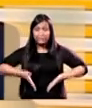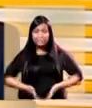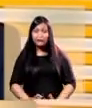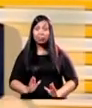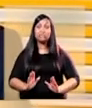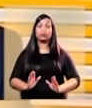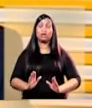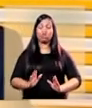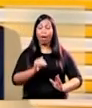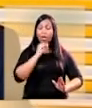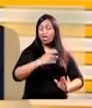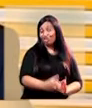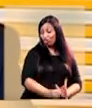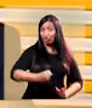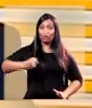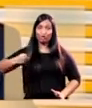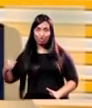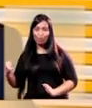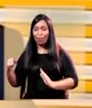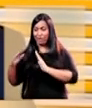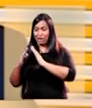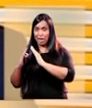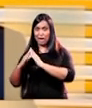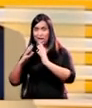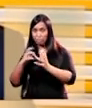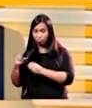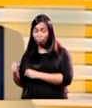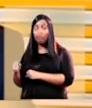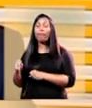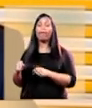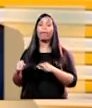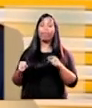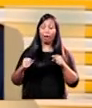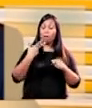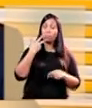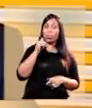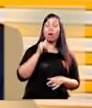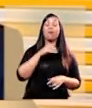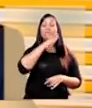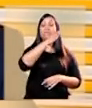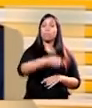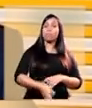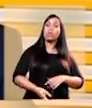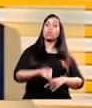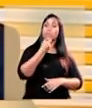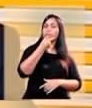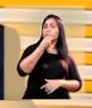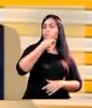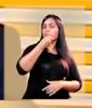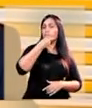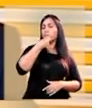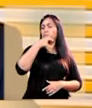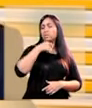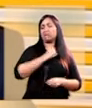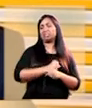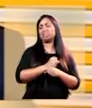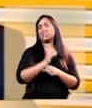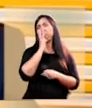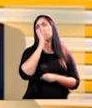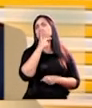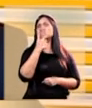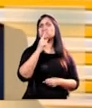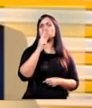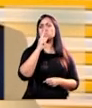filhos retirados e acolhidos na instituição, eles foram ao tratamento, demoraram um ano e